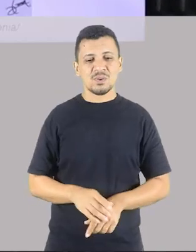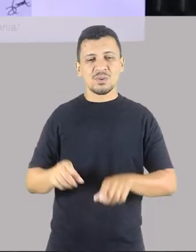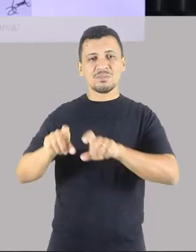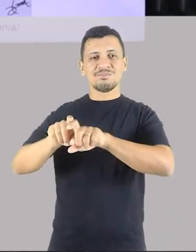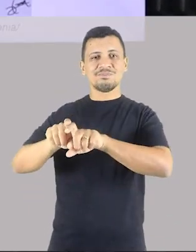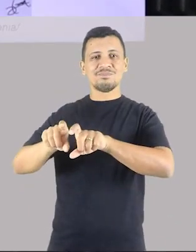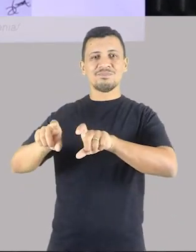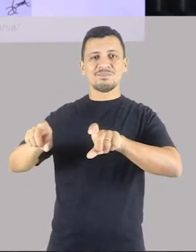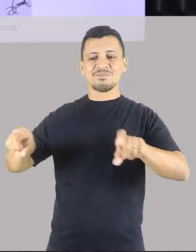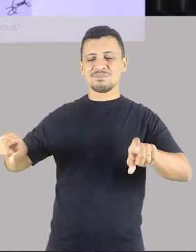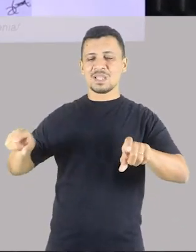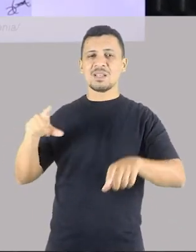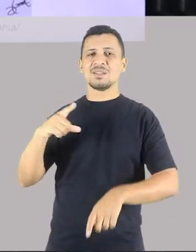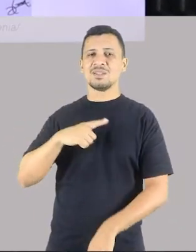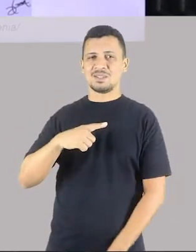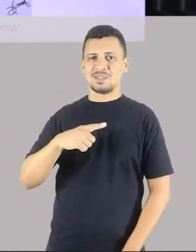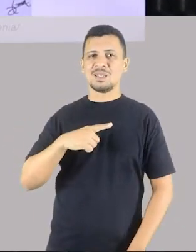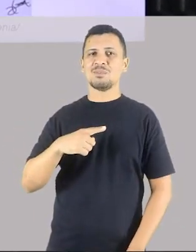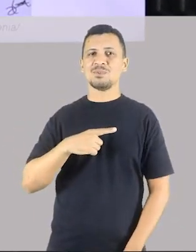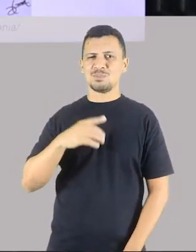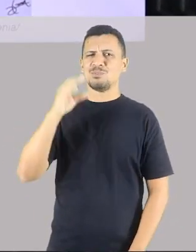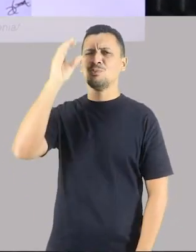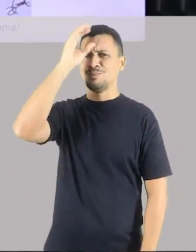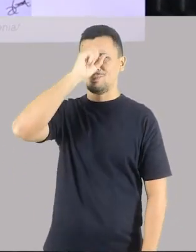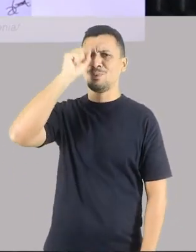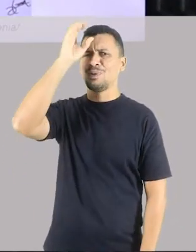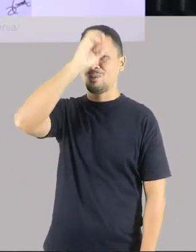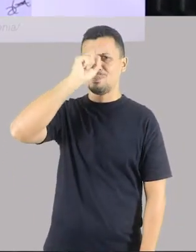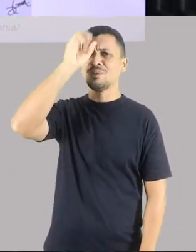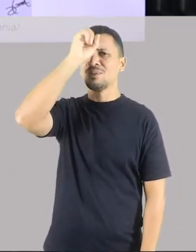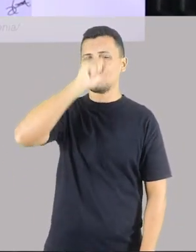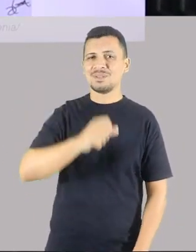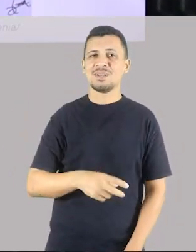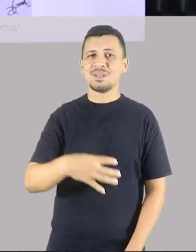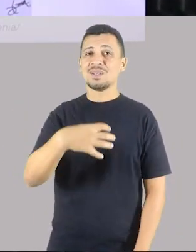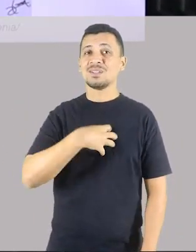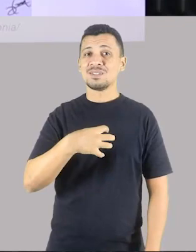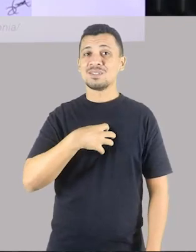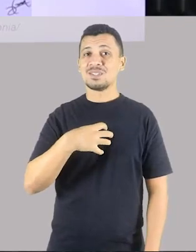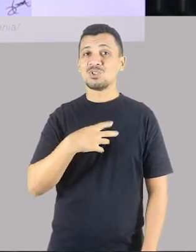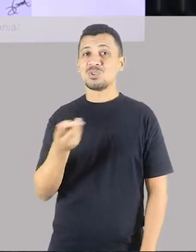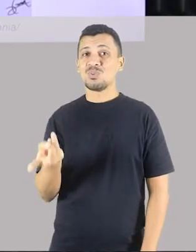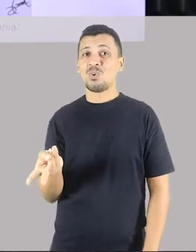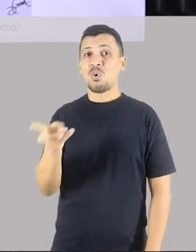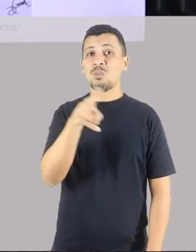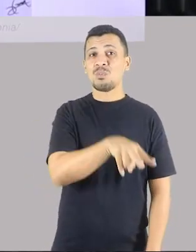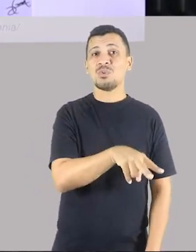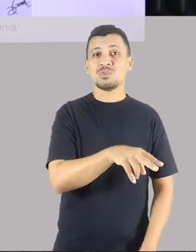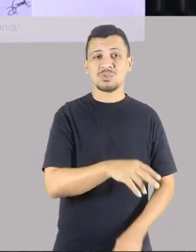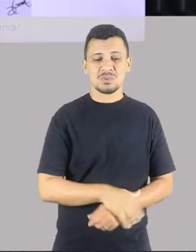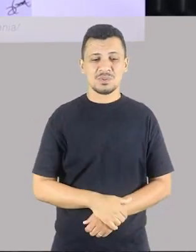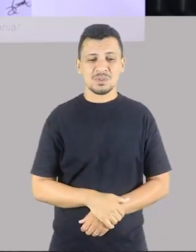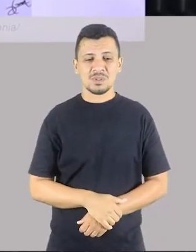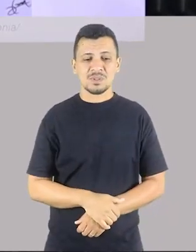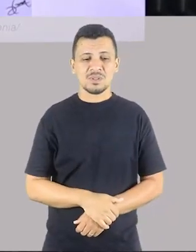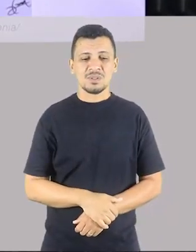temos muito que aprender, ela deve ser entendida no sentido oposto, tá? uma vez que